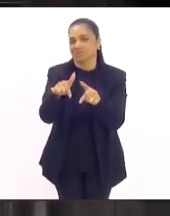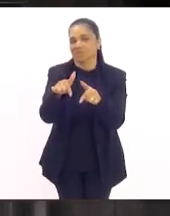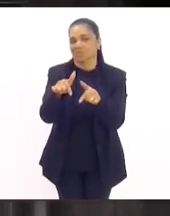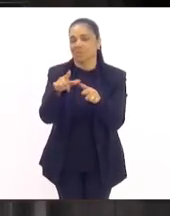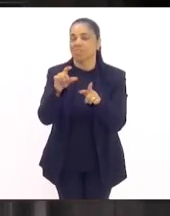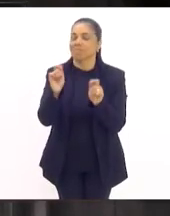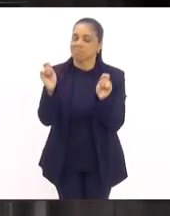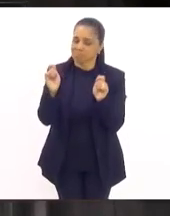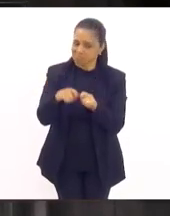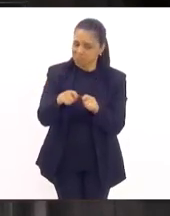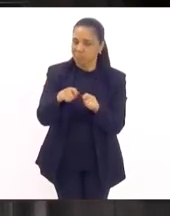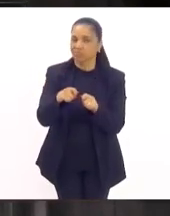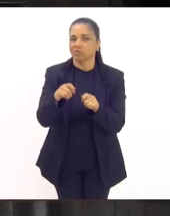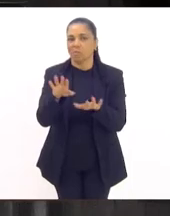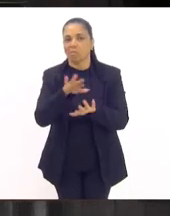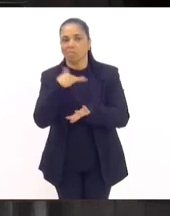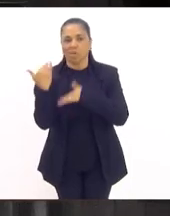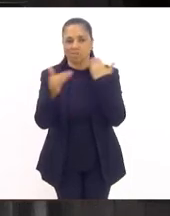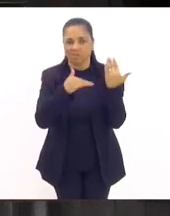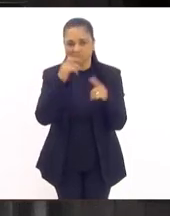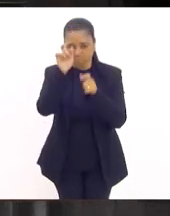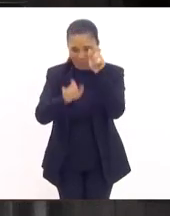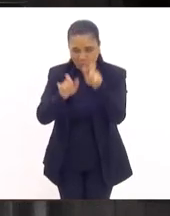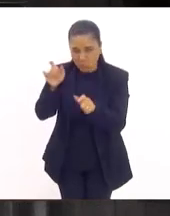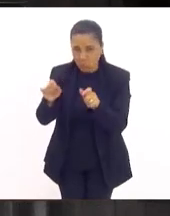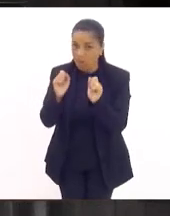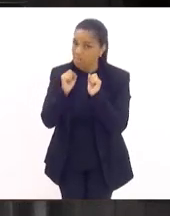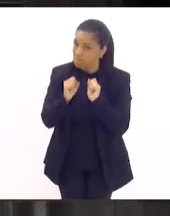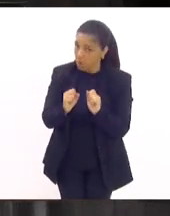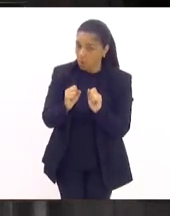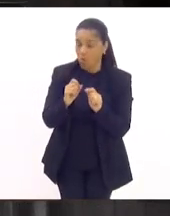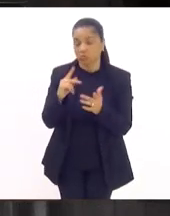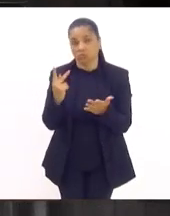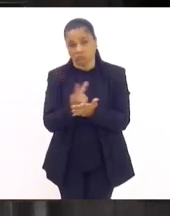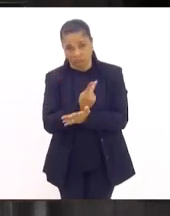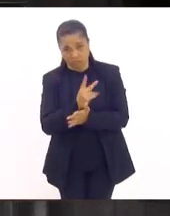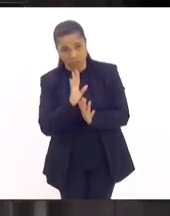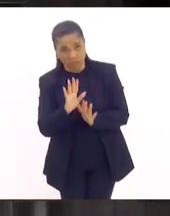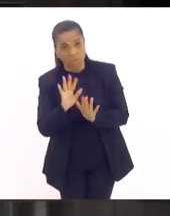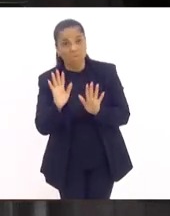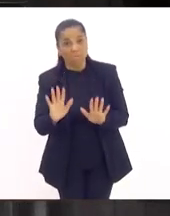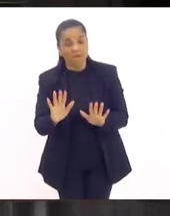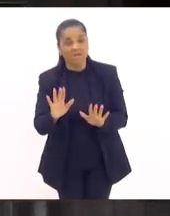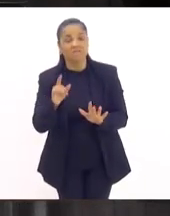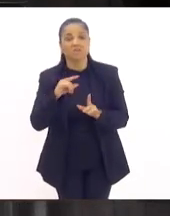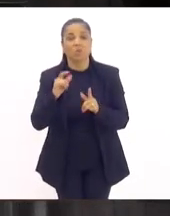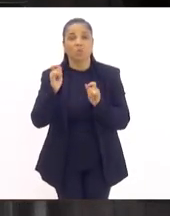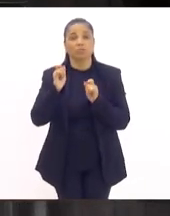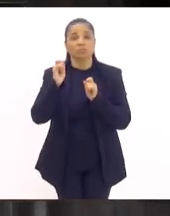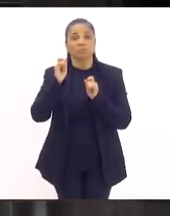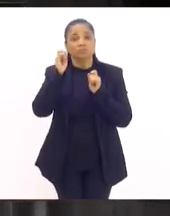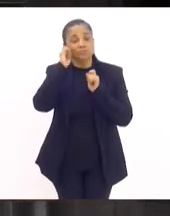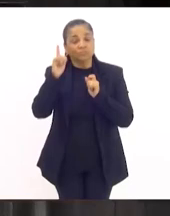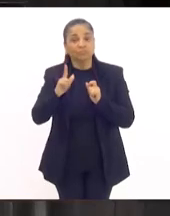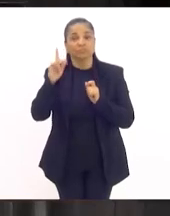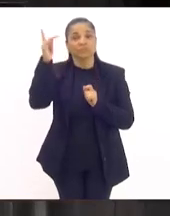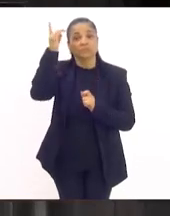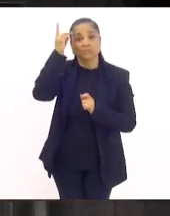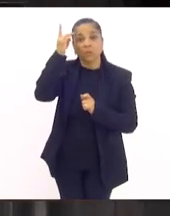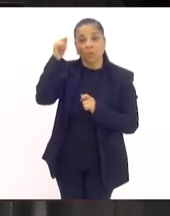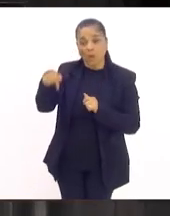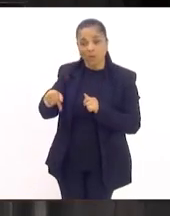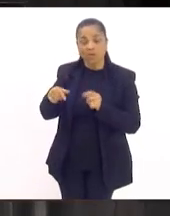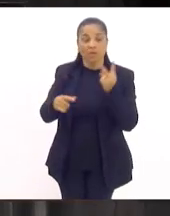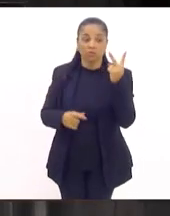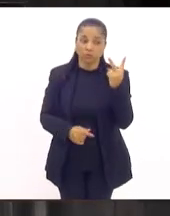atentado. Destaquei que tanto no caso da escola de São Paulo, quanto no caso das 2 escolas aqui do